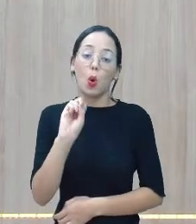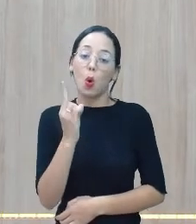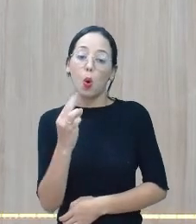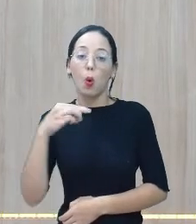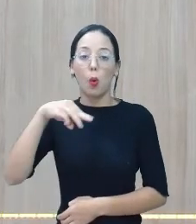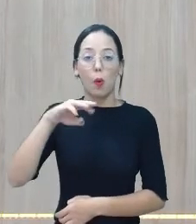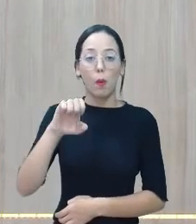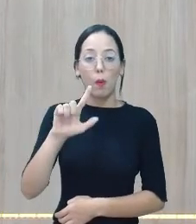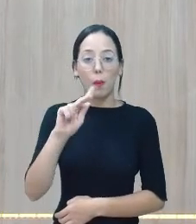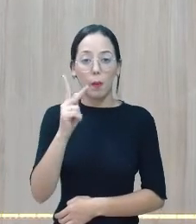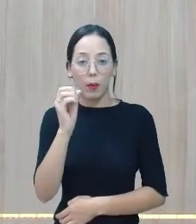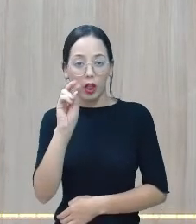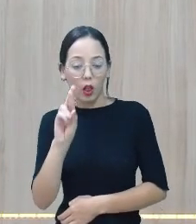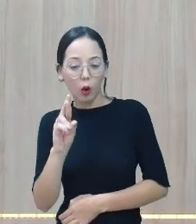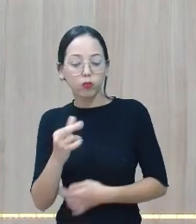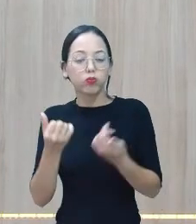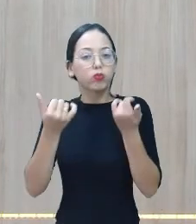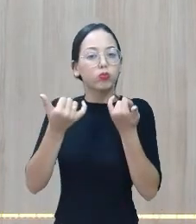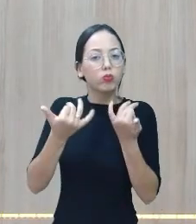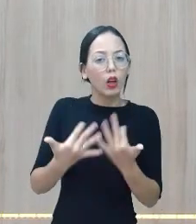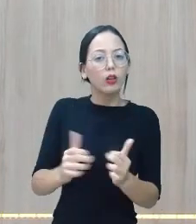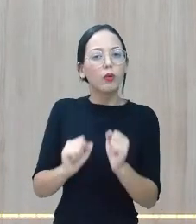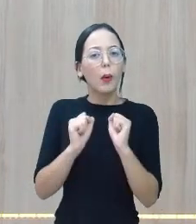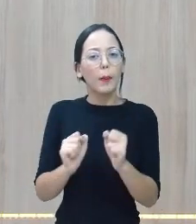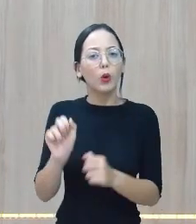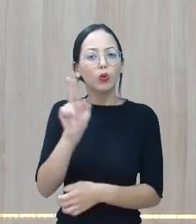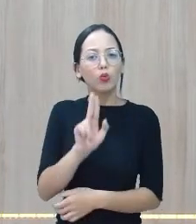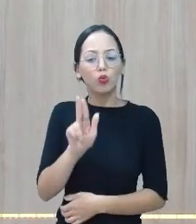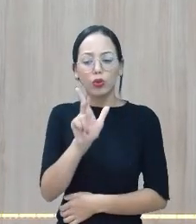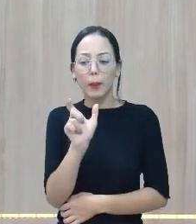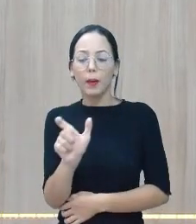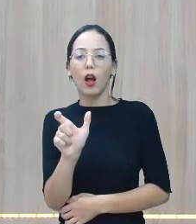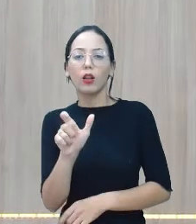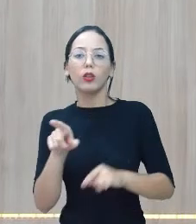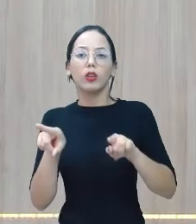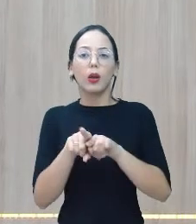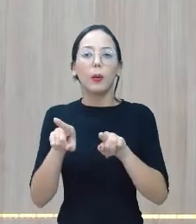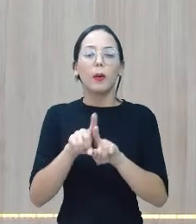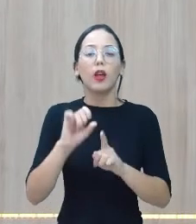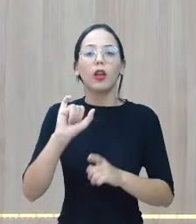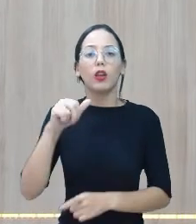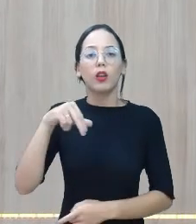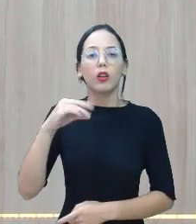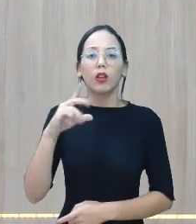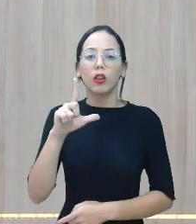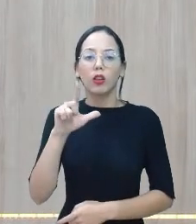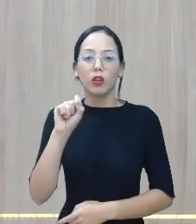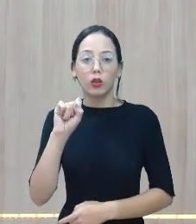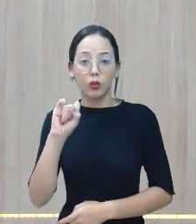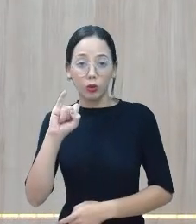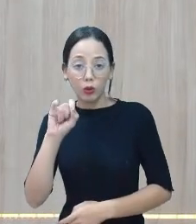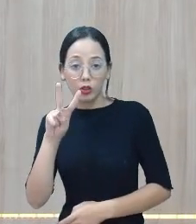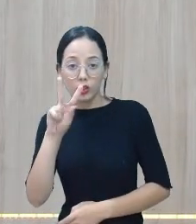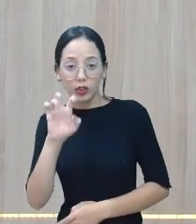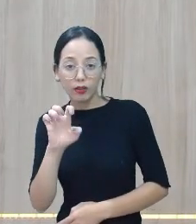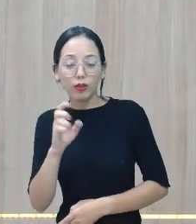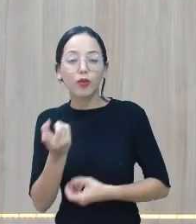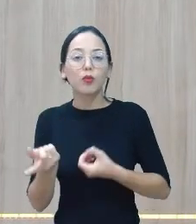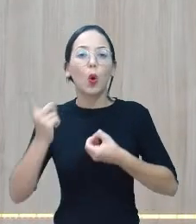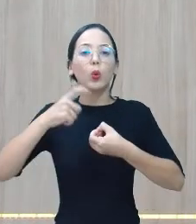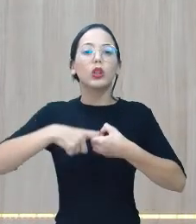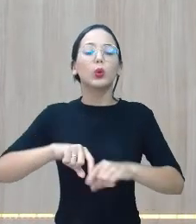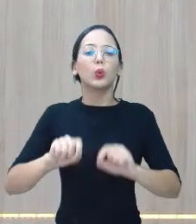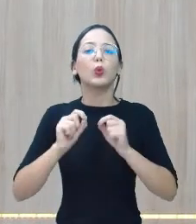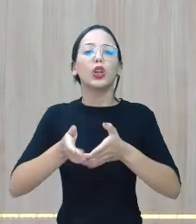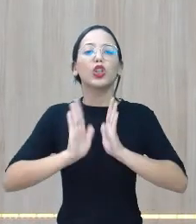melhor, quando você está explicando, você pode usar esta colocação, inclusive, não é? Você está retomando algo que alguém